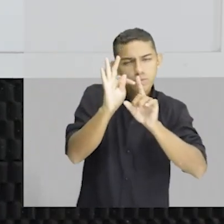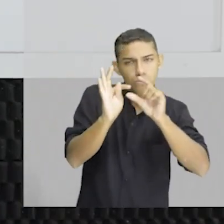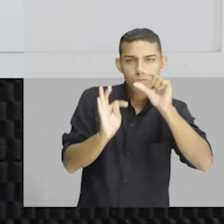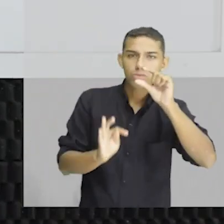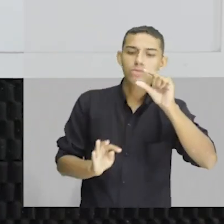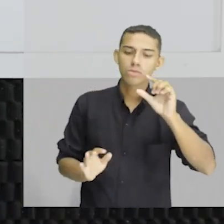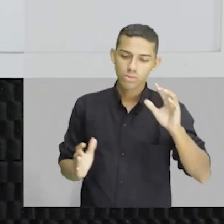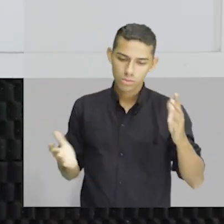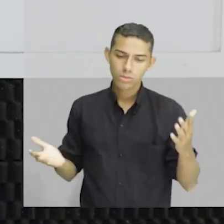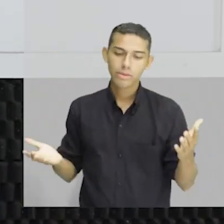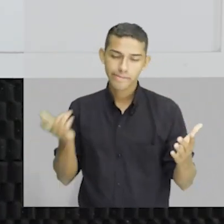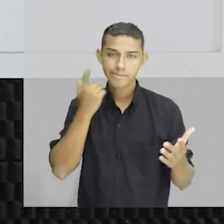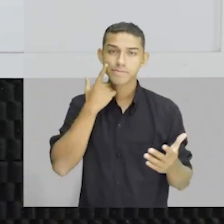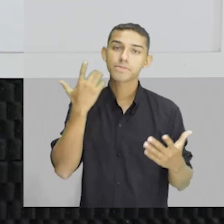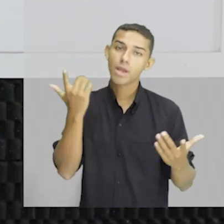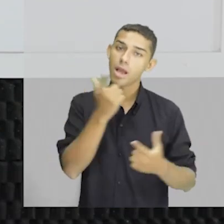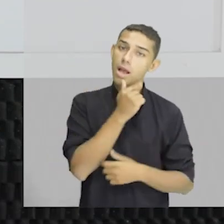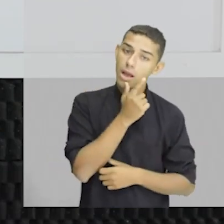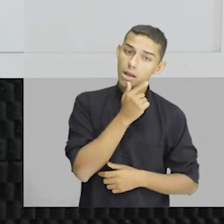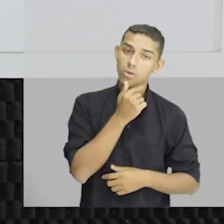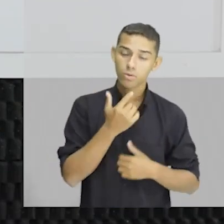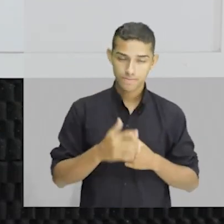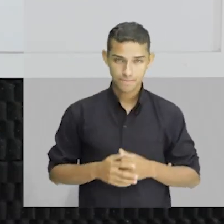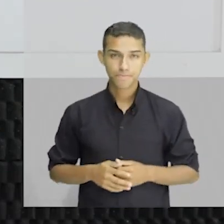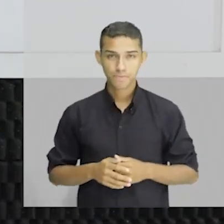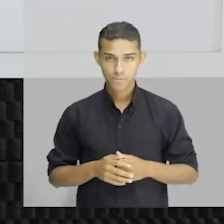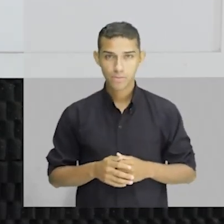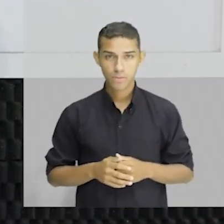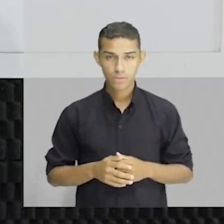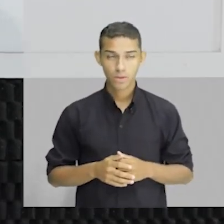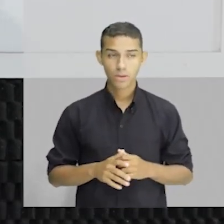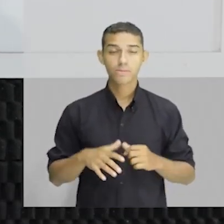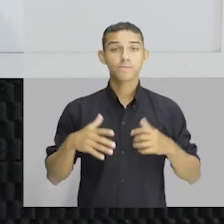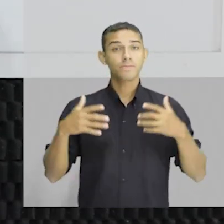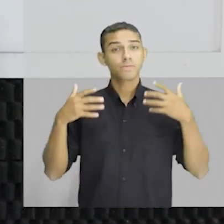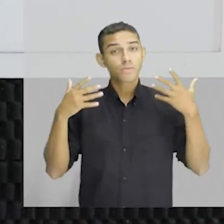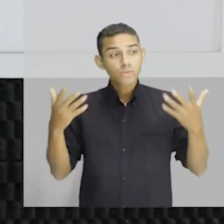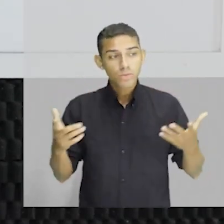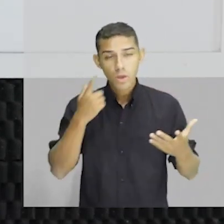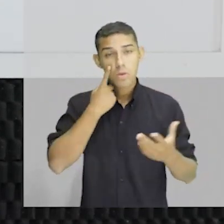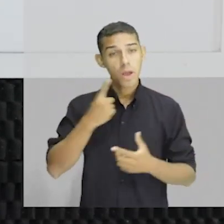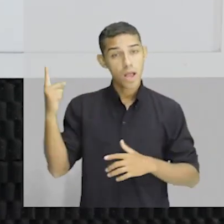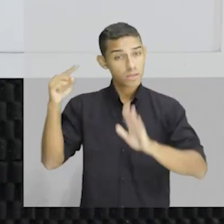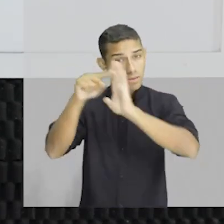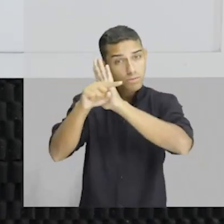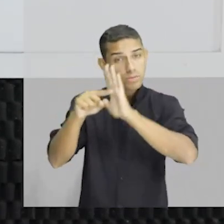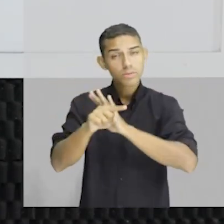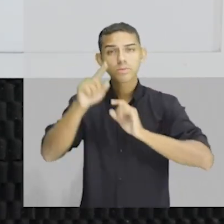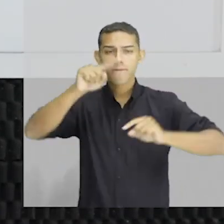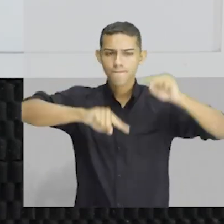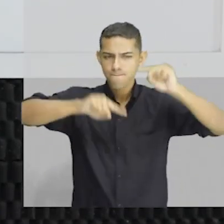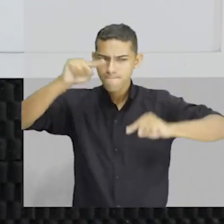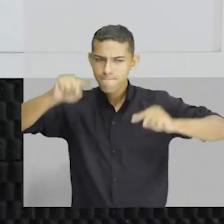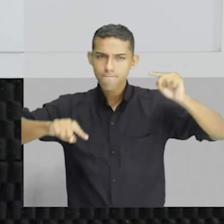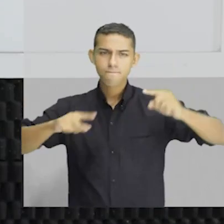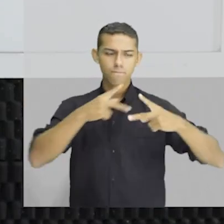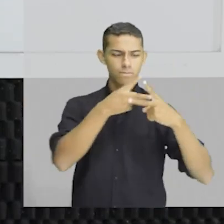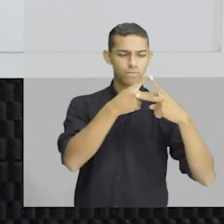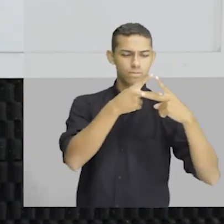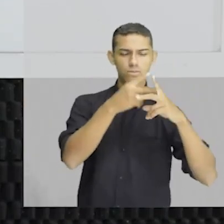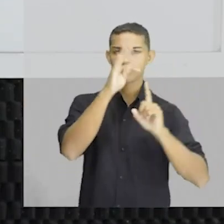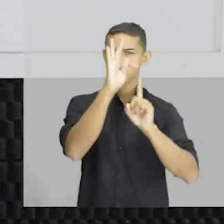tá o caso a água certo então ó essa questão de variação de temperatura